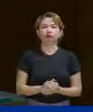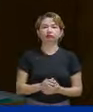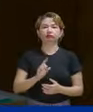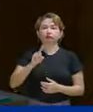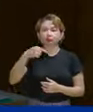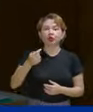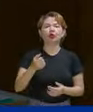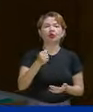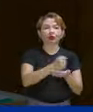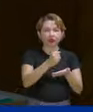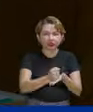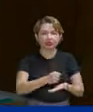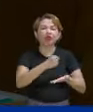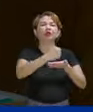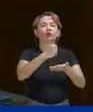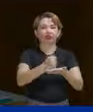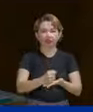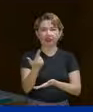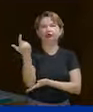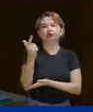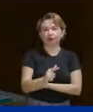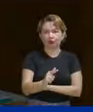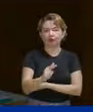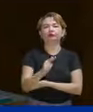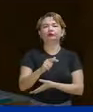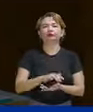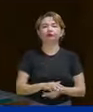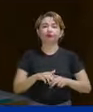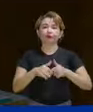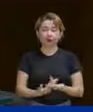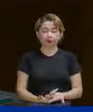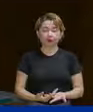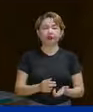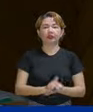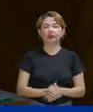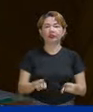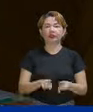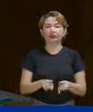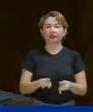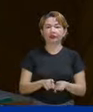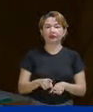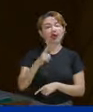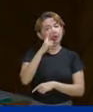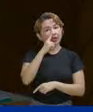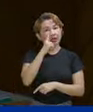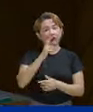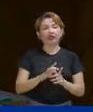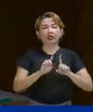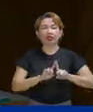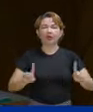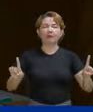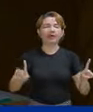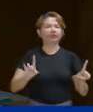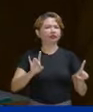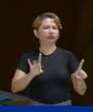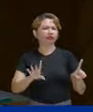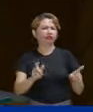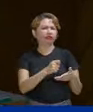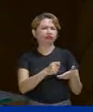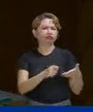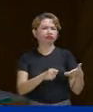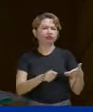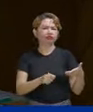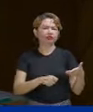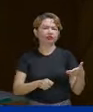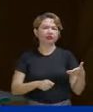exige o regramento acima citado. Desse modo, mantenho a falha, mas reputo que seja apenas a anotação